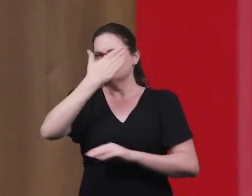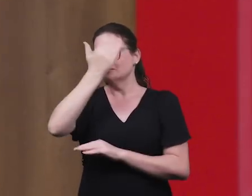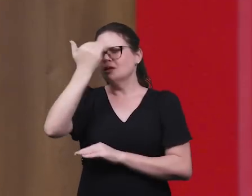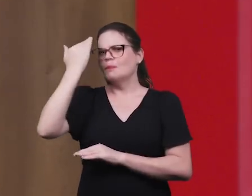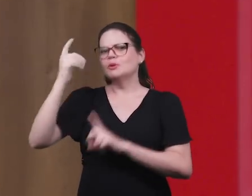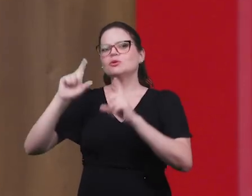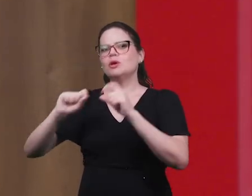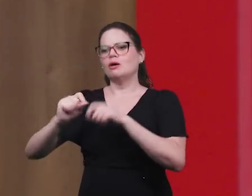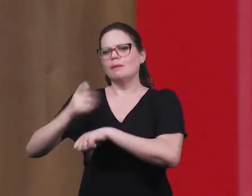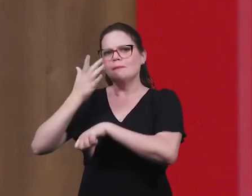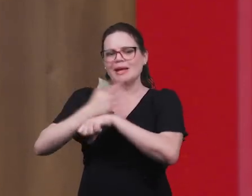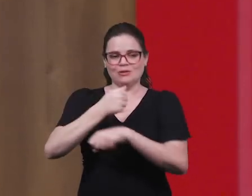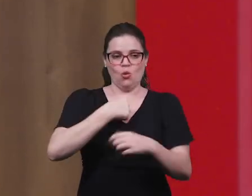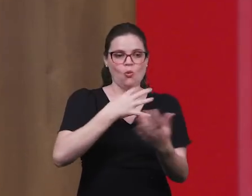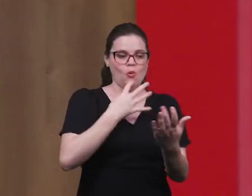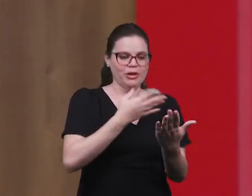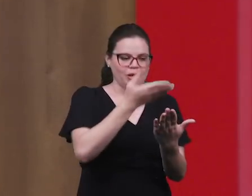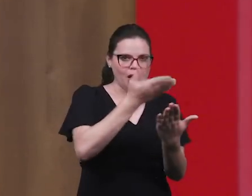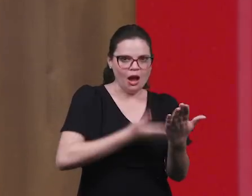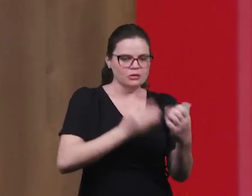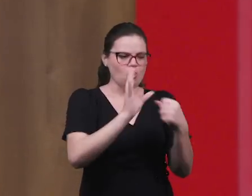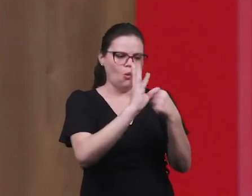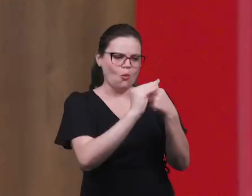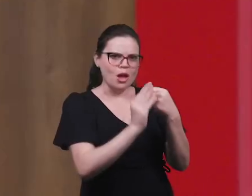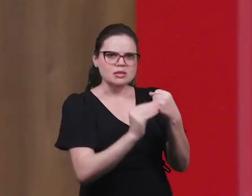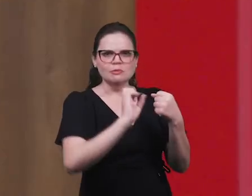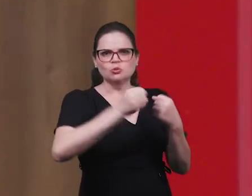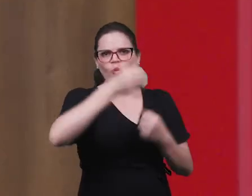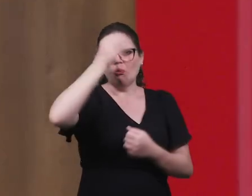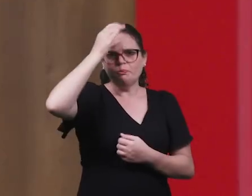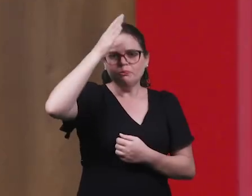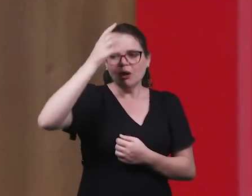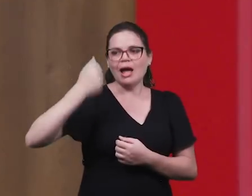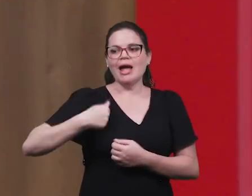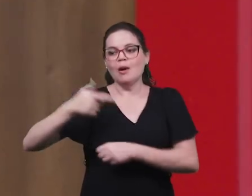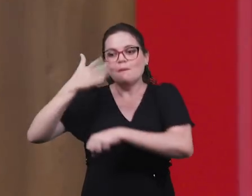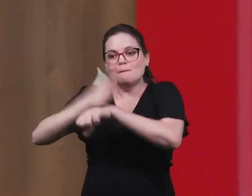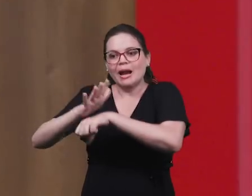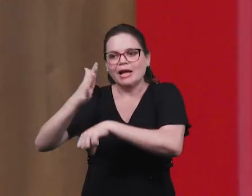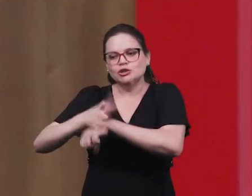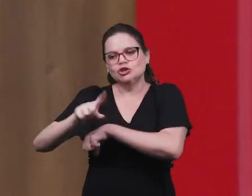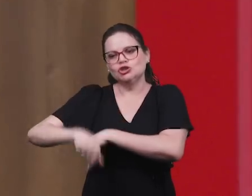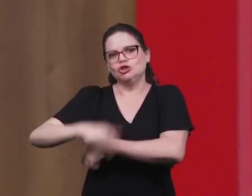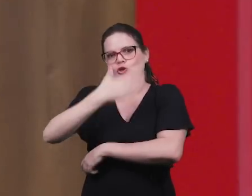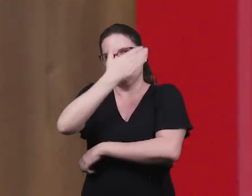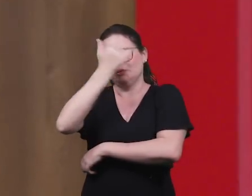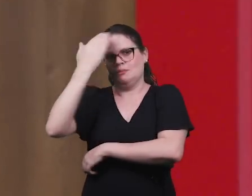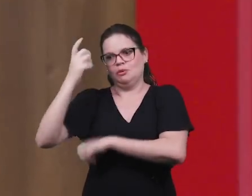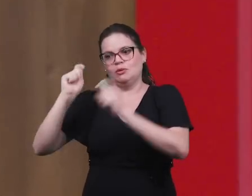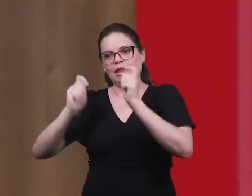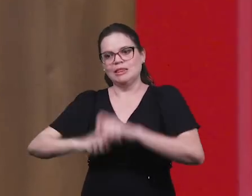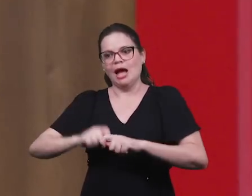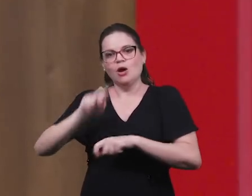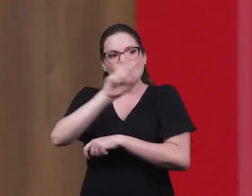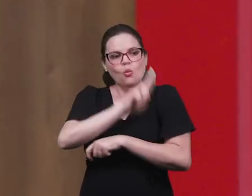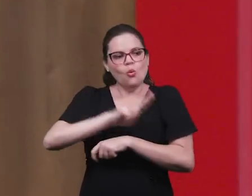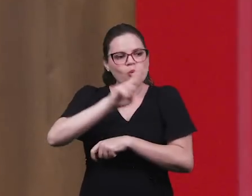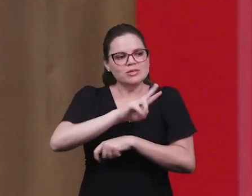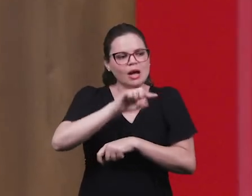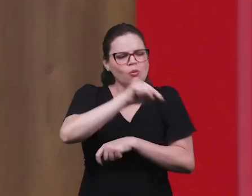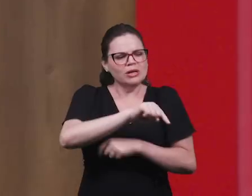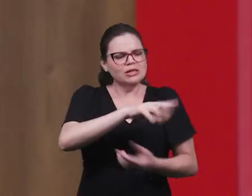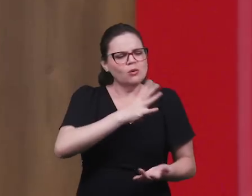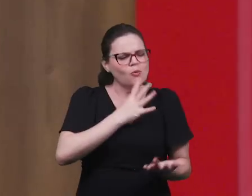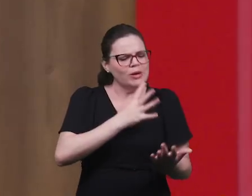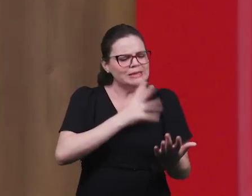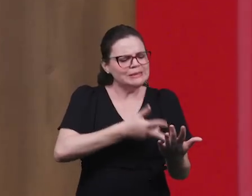tal que, até mesmo em situações adversas, você possa encontrar uma solução, você possa encontrar uma